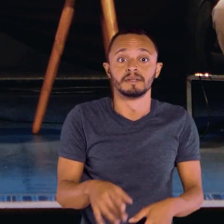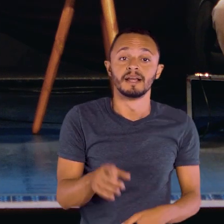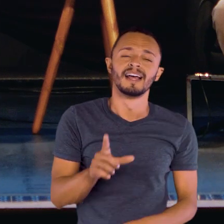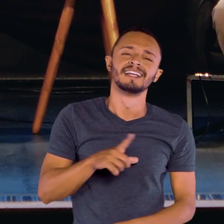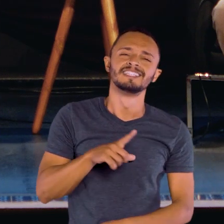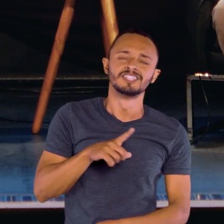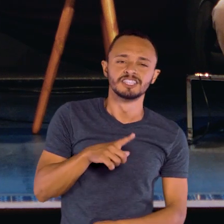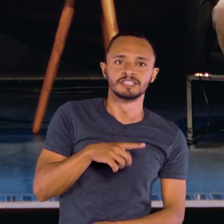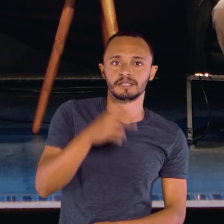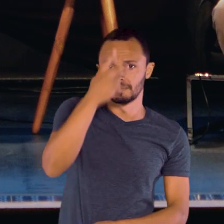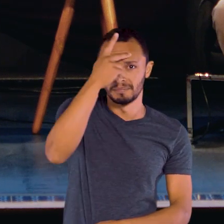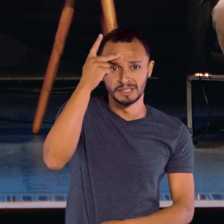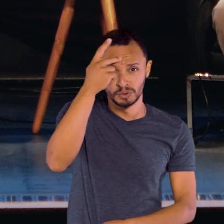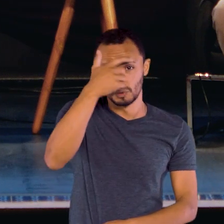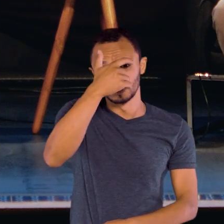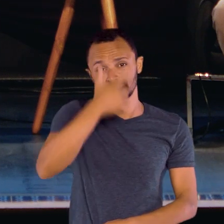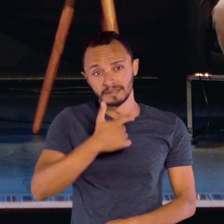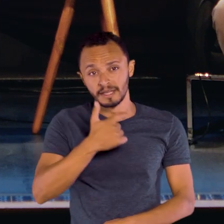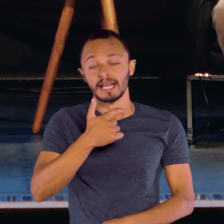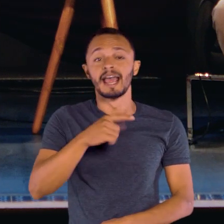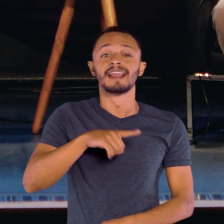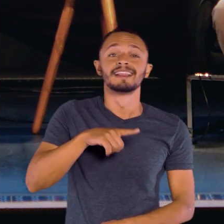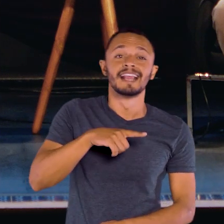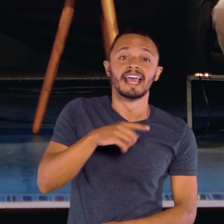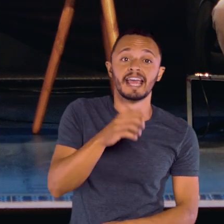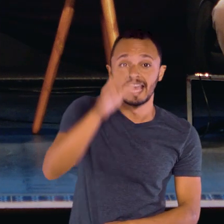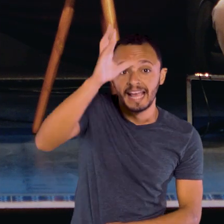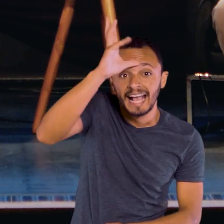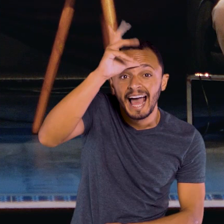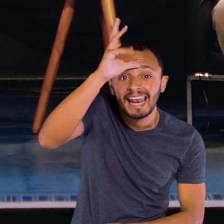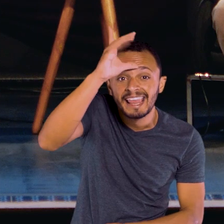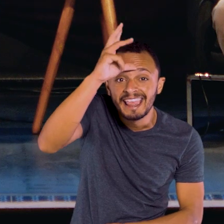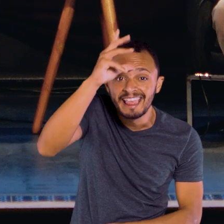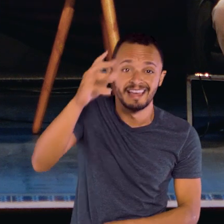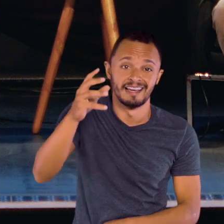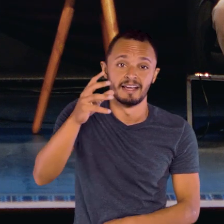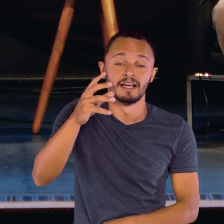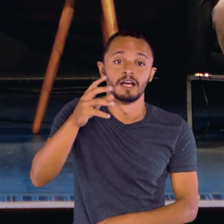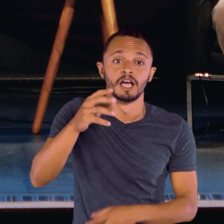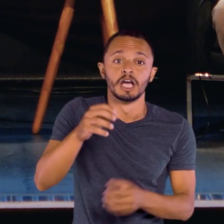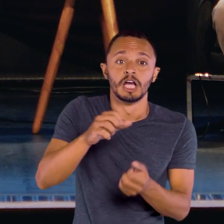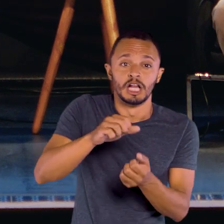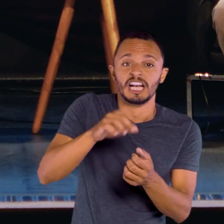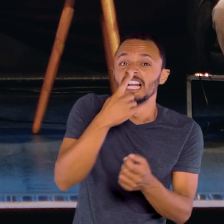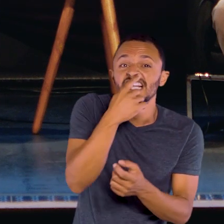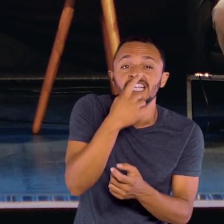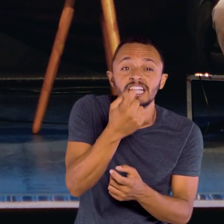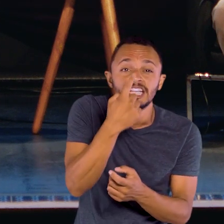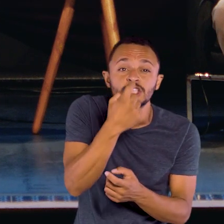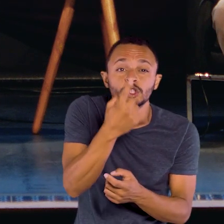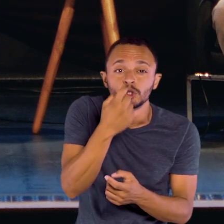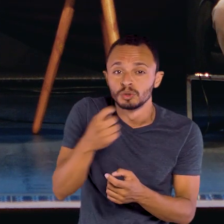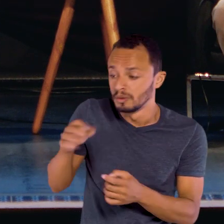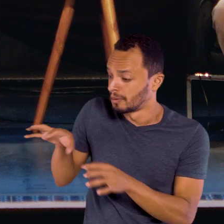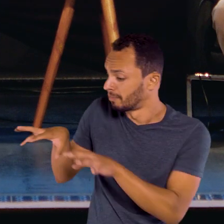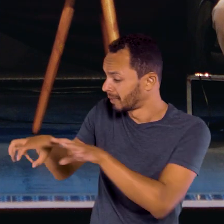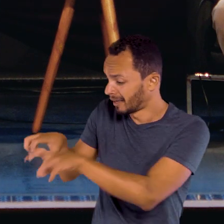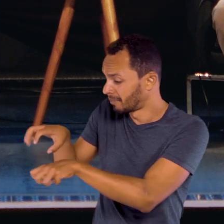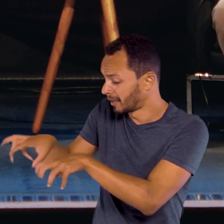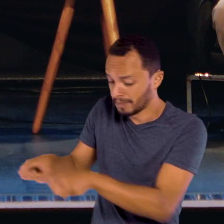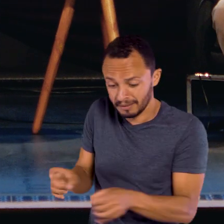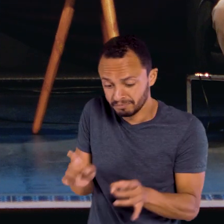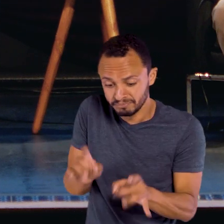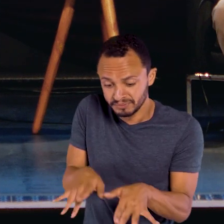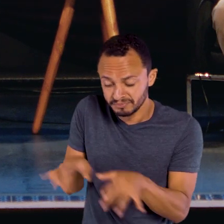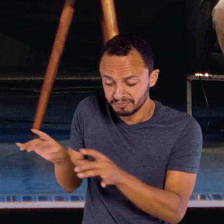de galinha, pedaço de louça. Então, era um cemitério que era misturado com lixo e que mostrava exatamente o